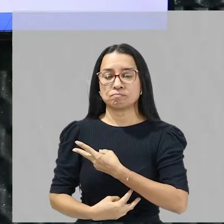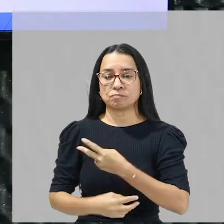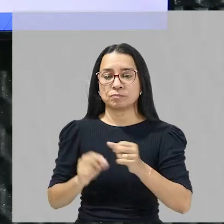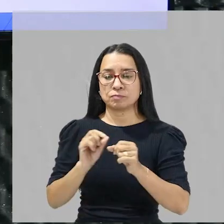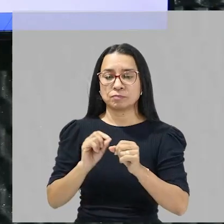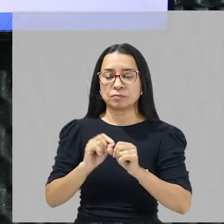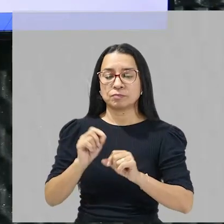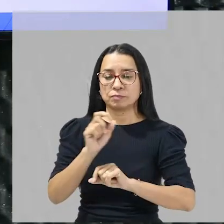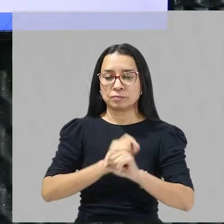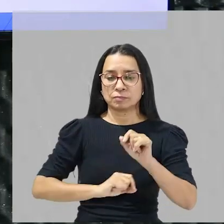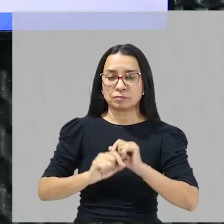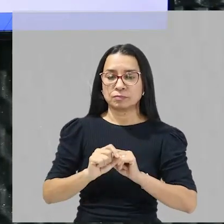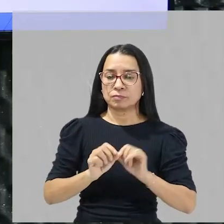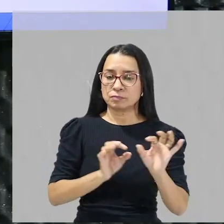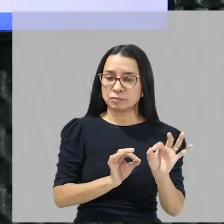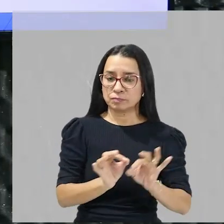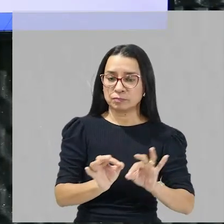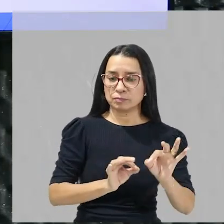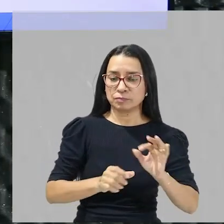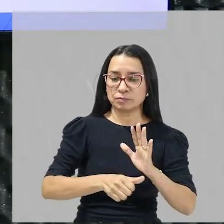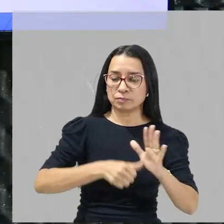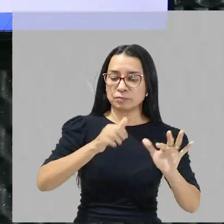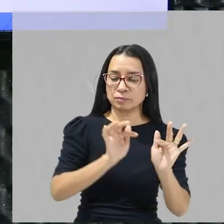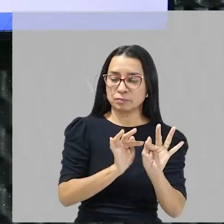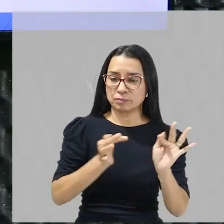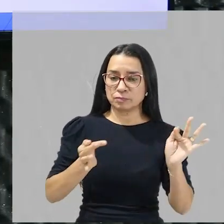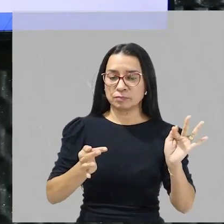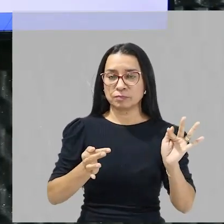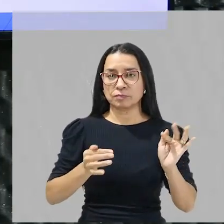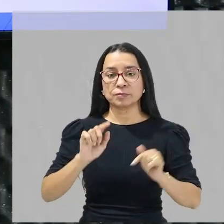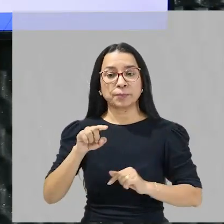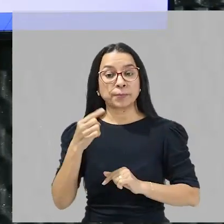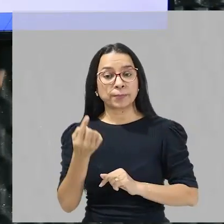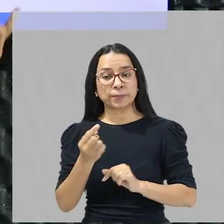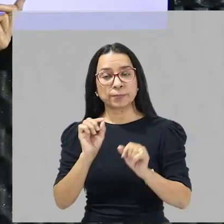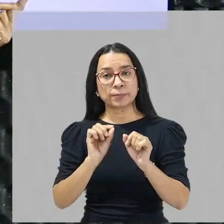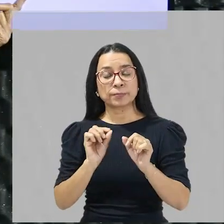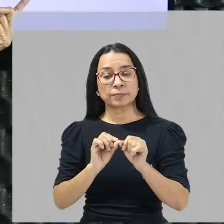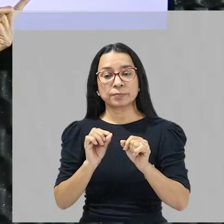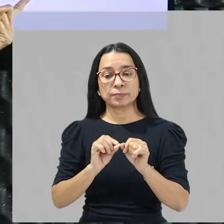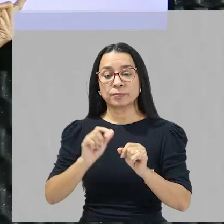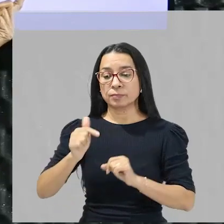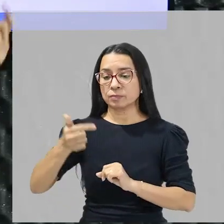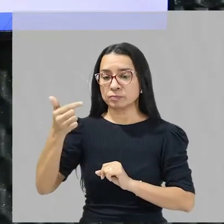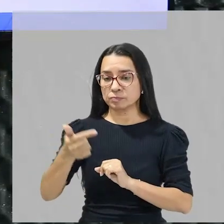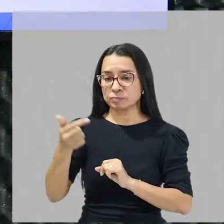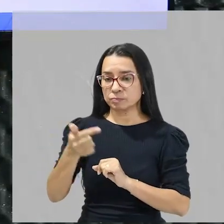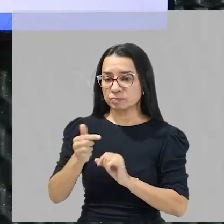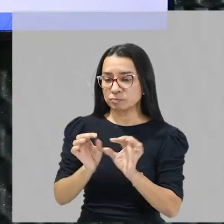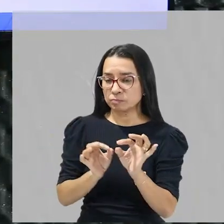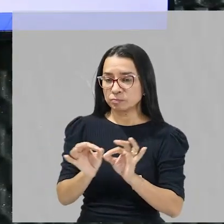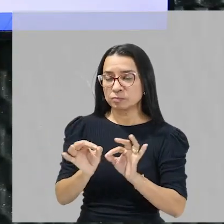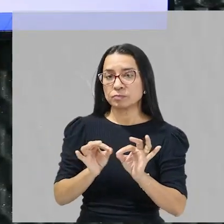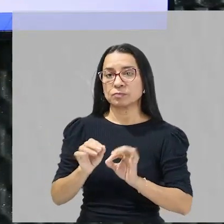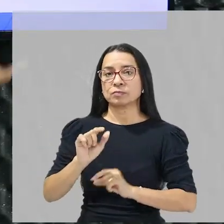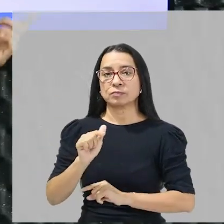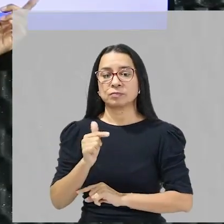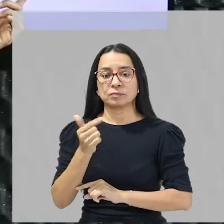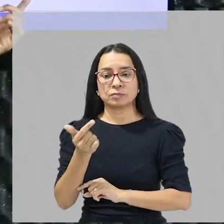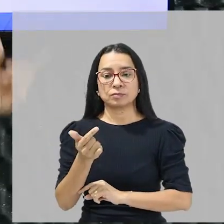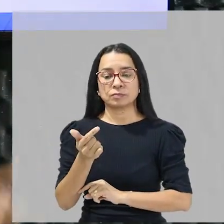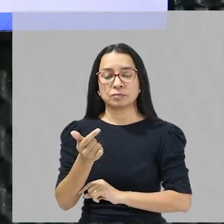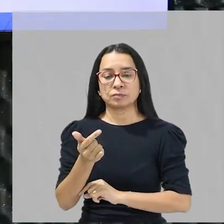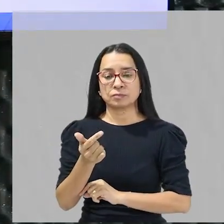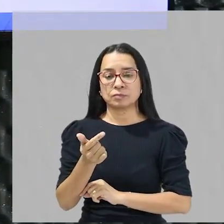um procedimento para essa primeira função, que é a função quadrática, e vai fazer um segundo procedimento para essa outra função aqui, que está